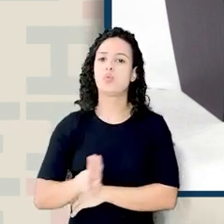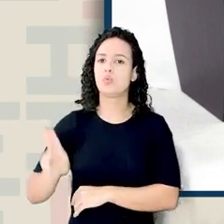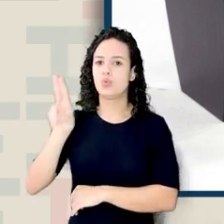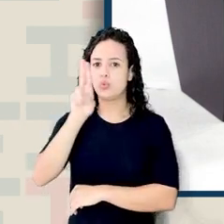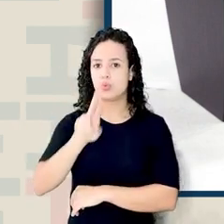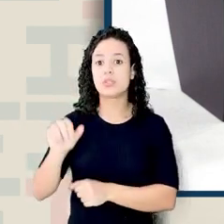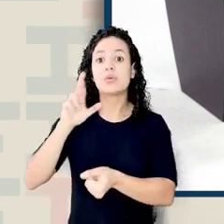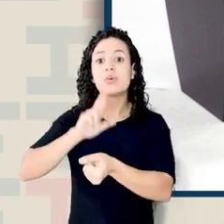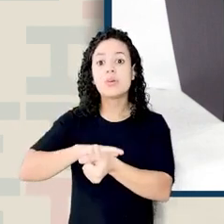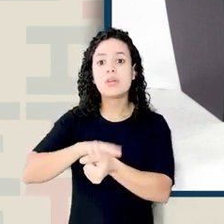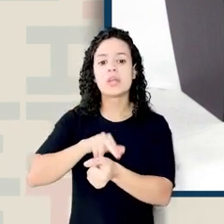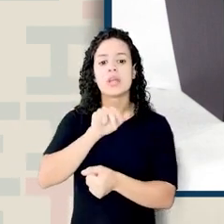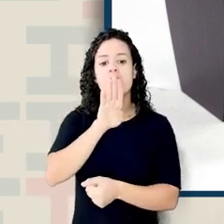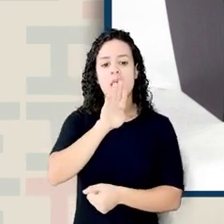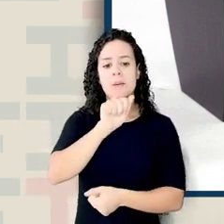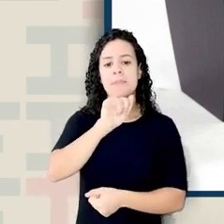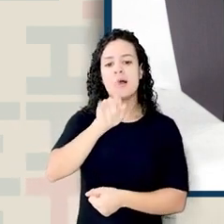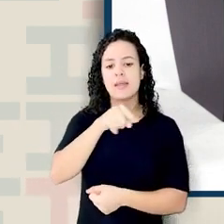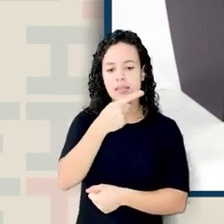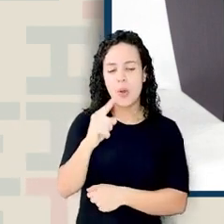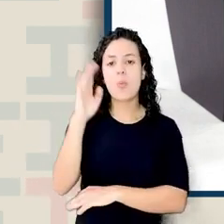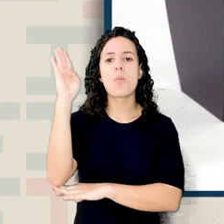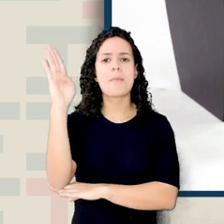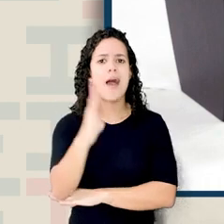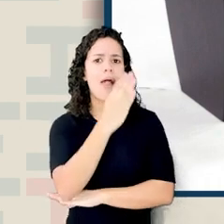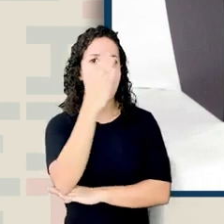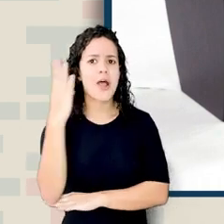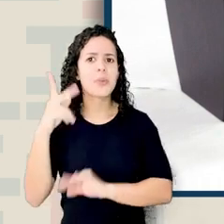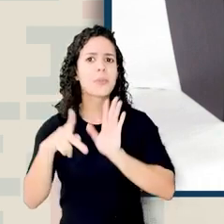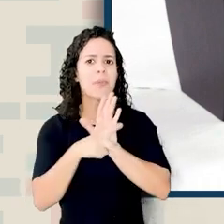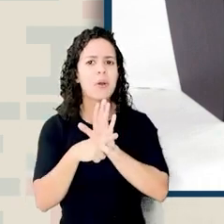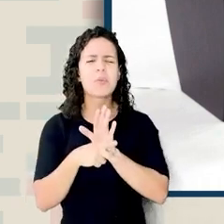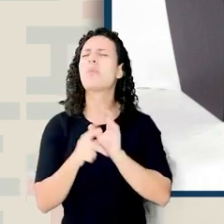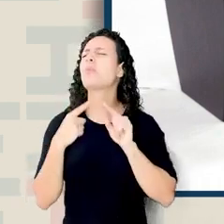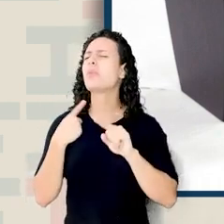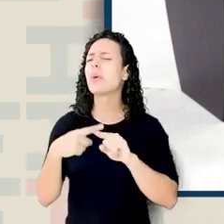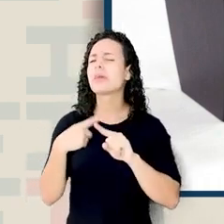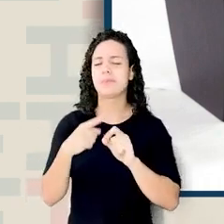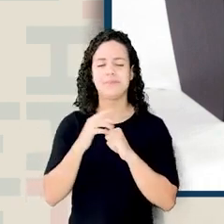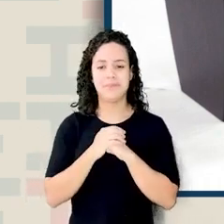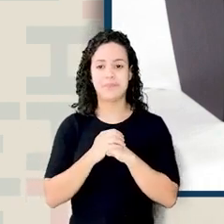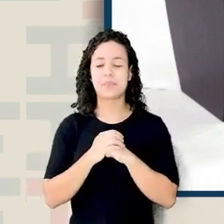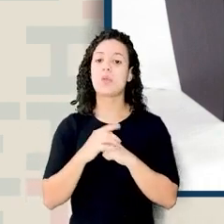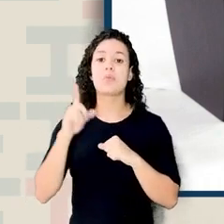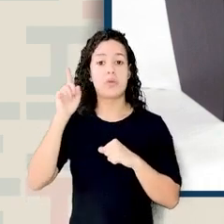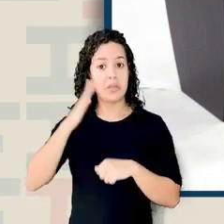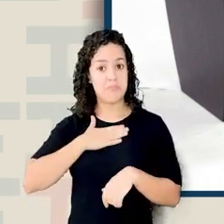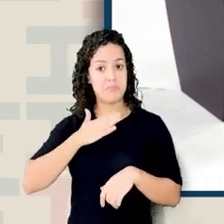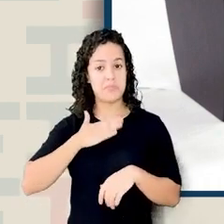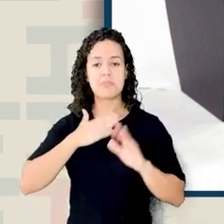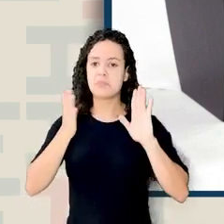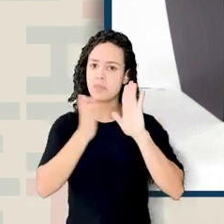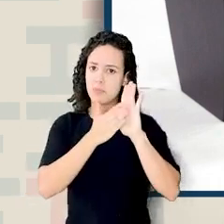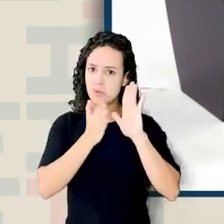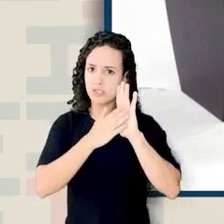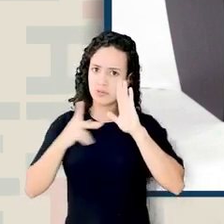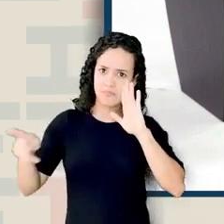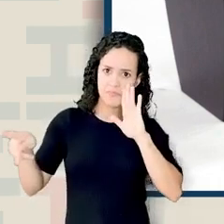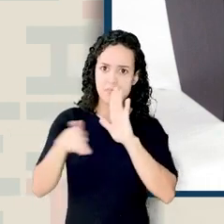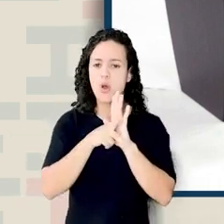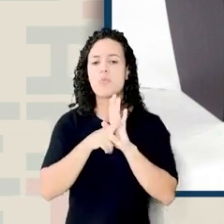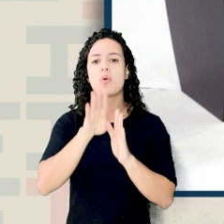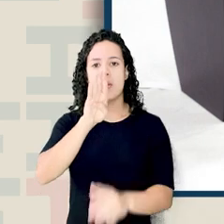termo rítmico baião de maracatu. Por quê? Porque eu venho na minha proposta de DNA